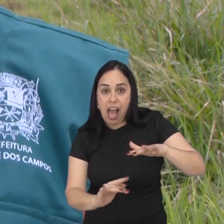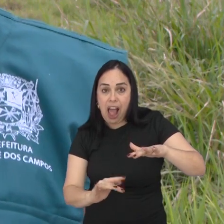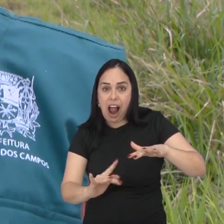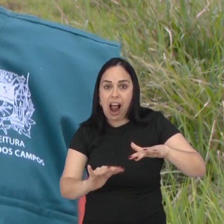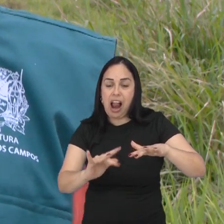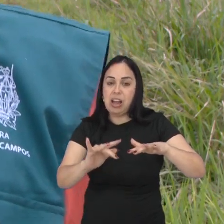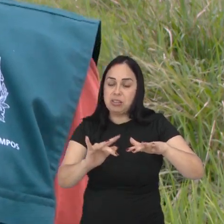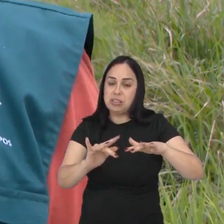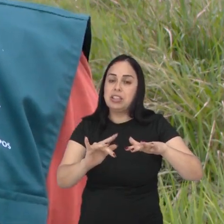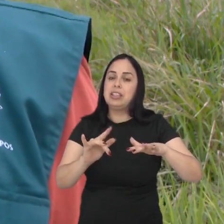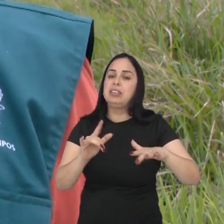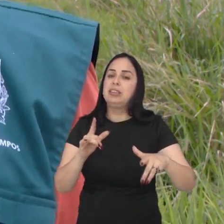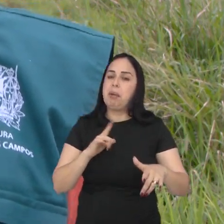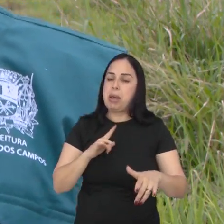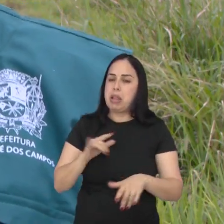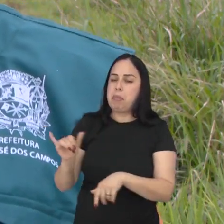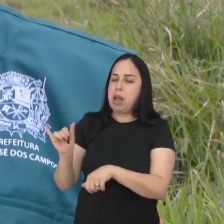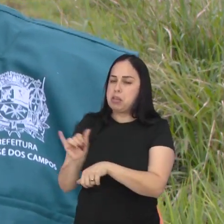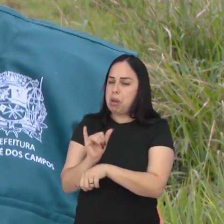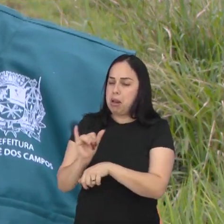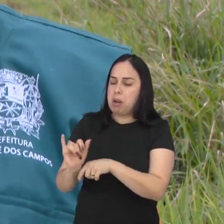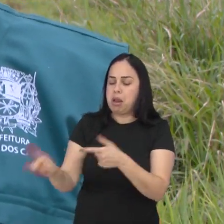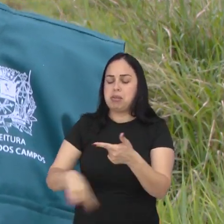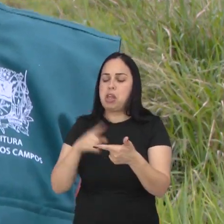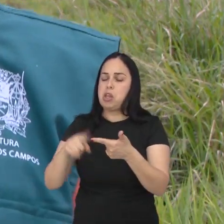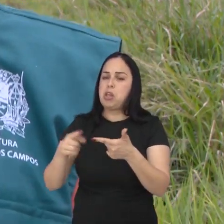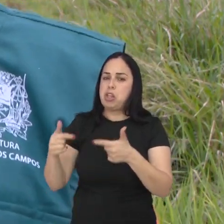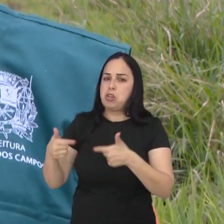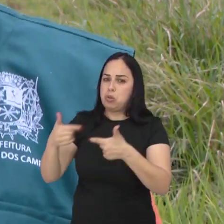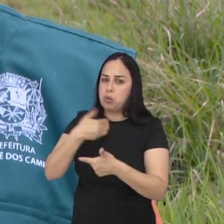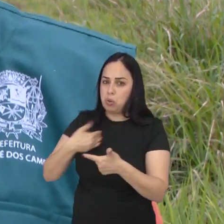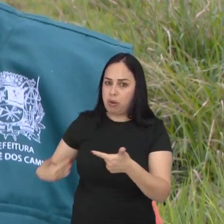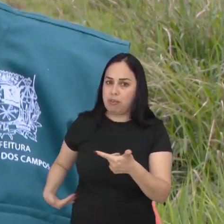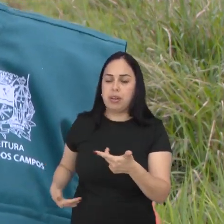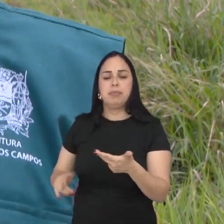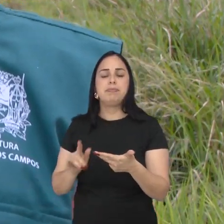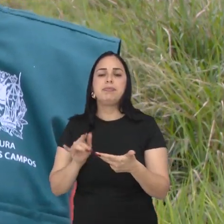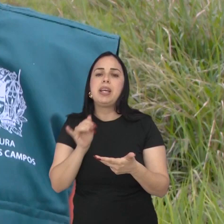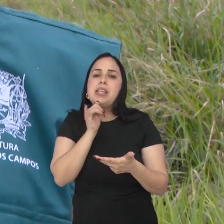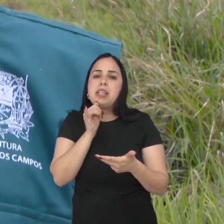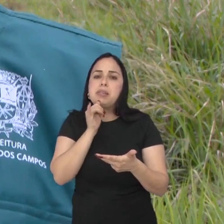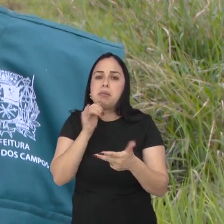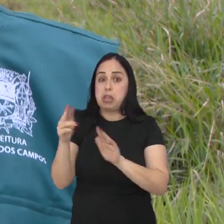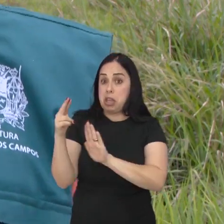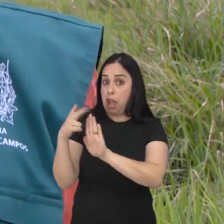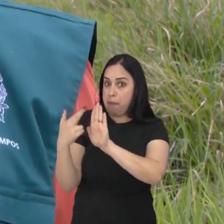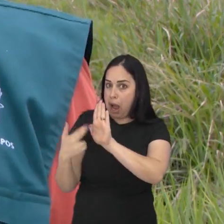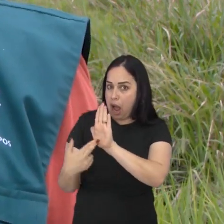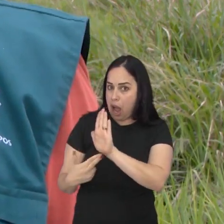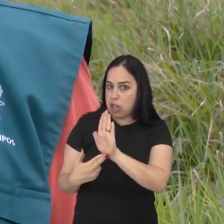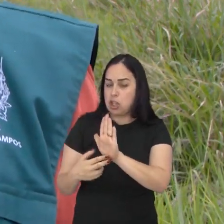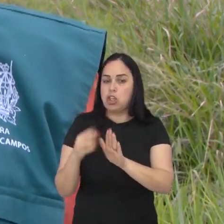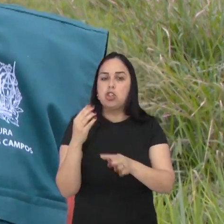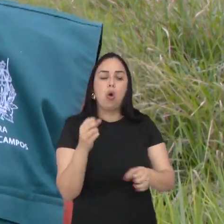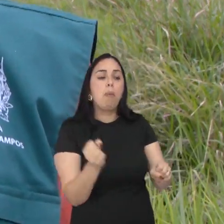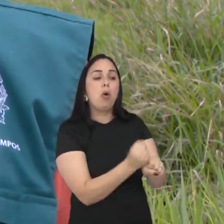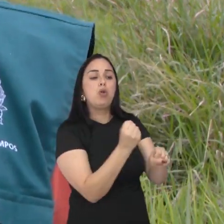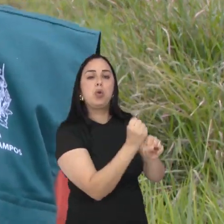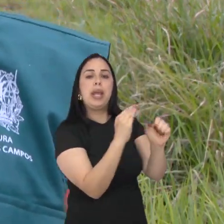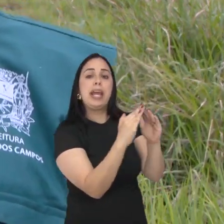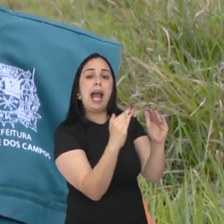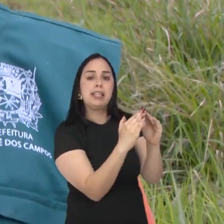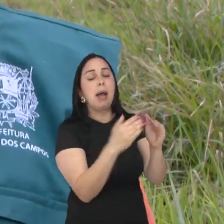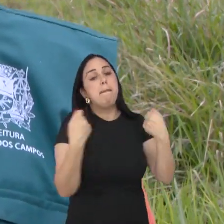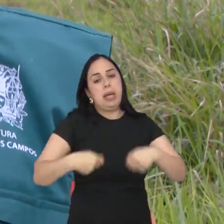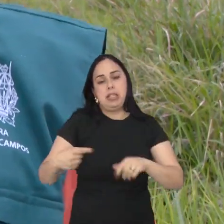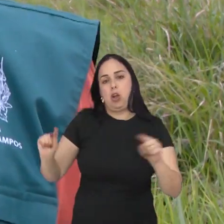embaixo. Então também as estratégias e políticas públicas que vêm depois disso, como por exemplo, as regras para se fazer um